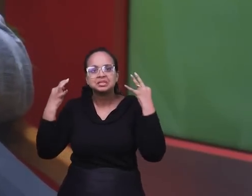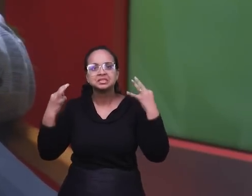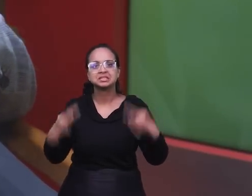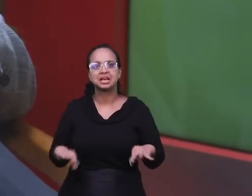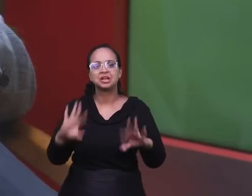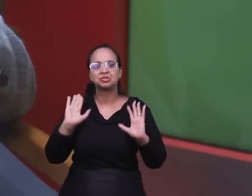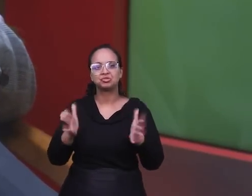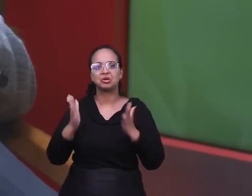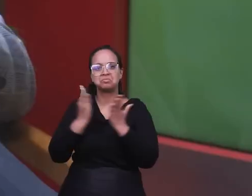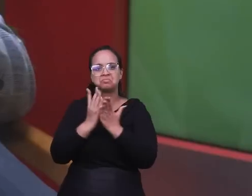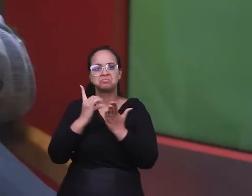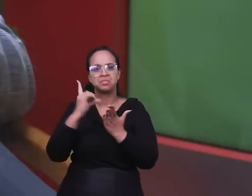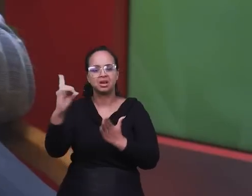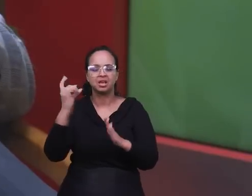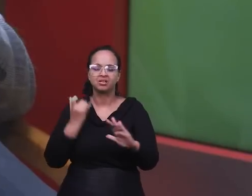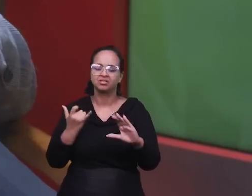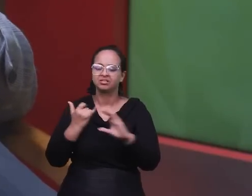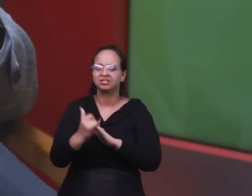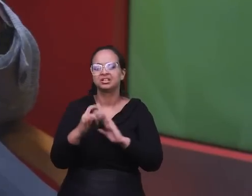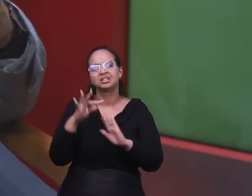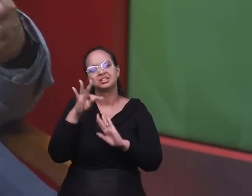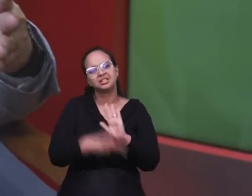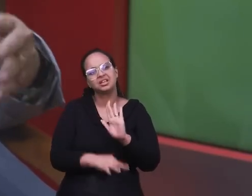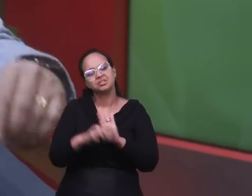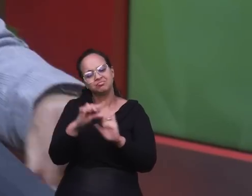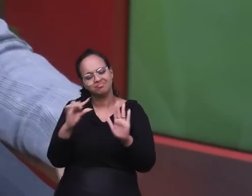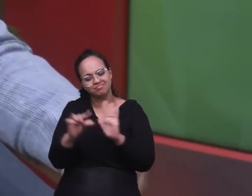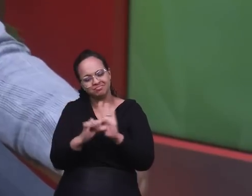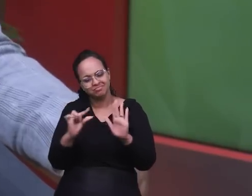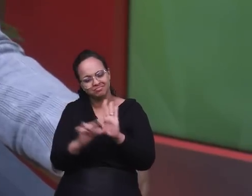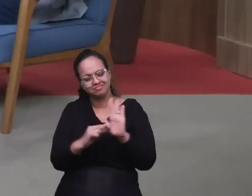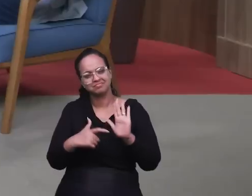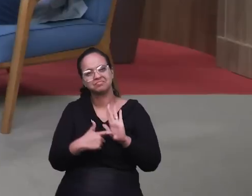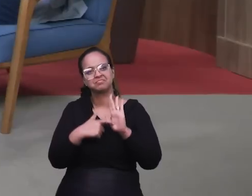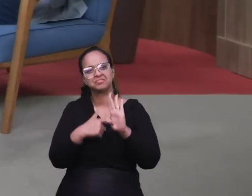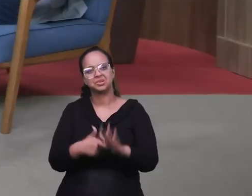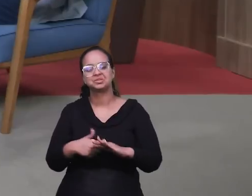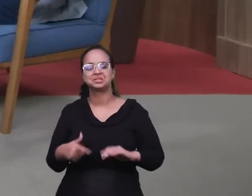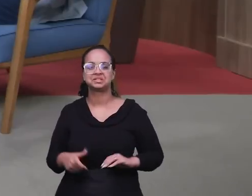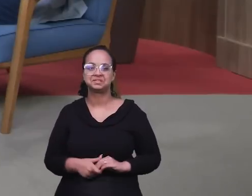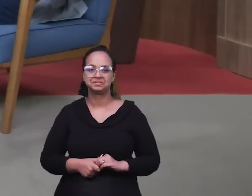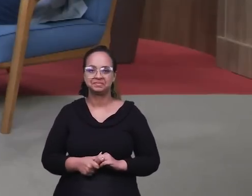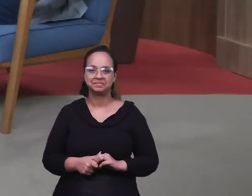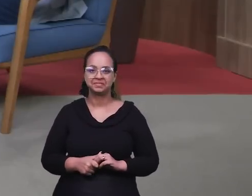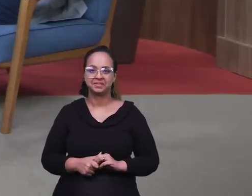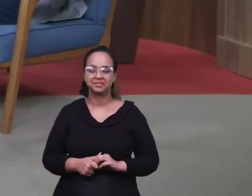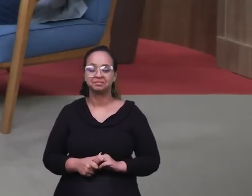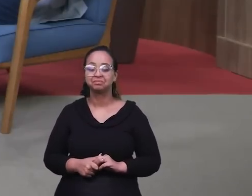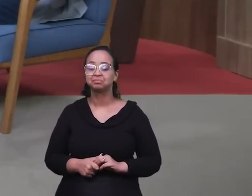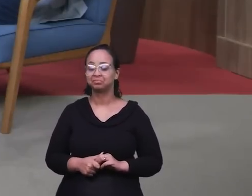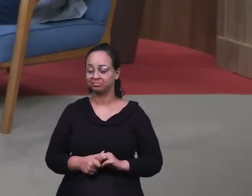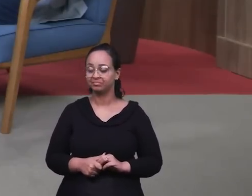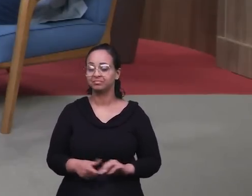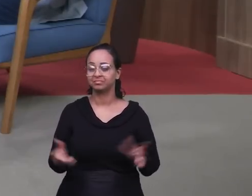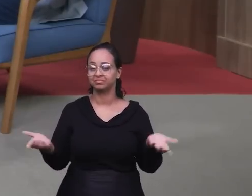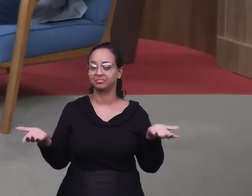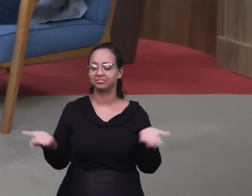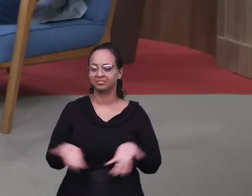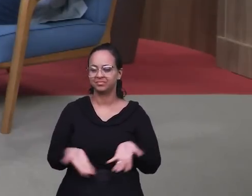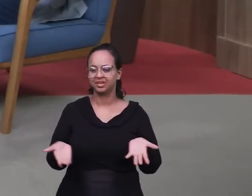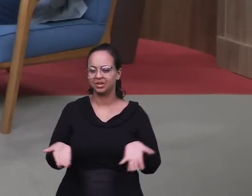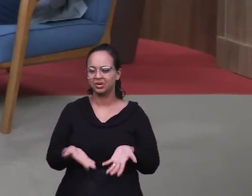né? Pela palavra. E tem outros textos na Bíblia que confirmam isso também, né? Vamos ver isso? Vamos exatamente na